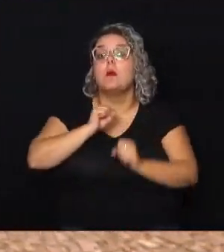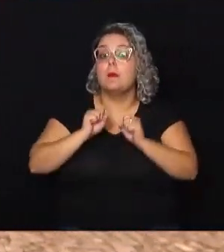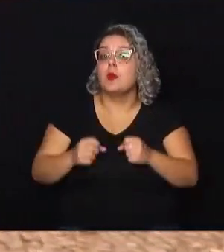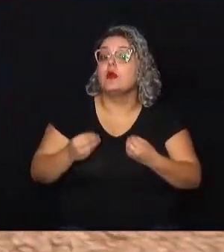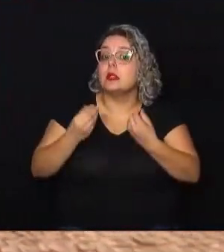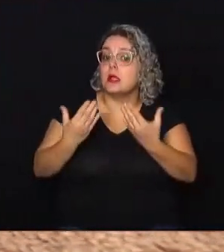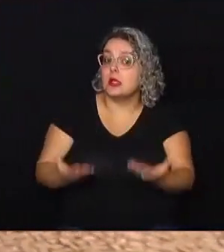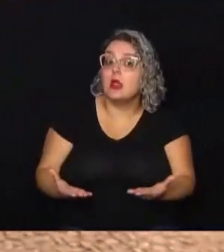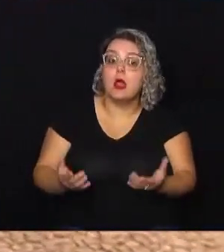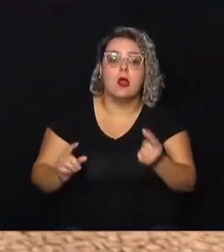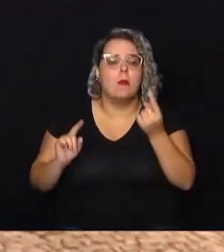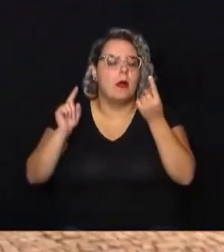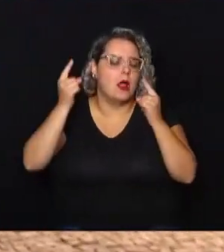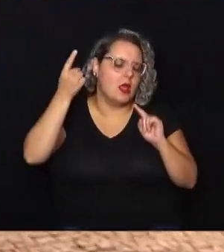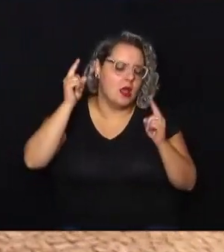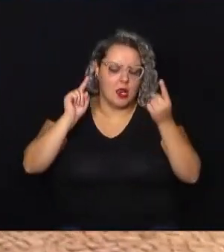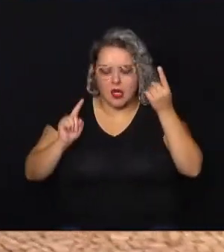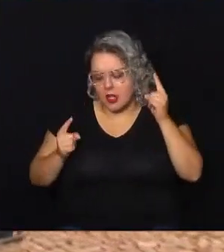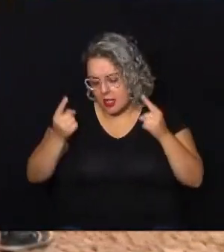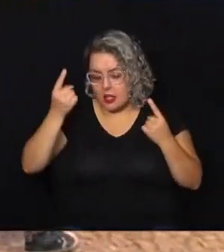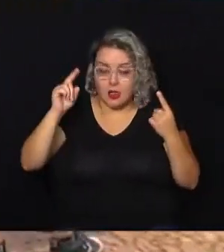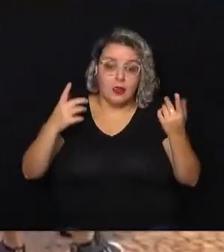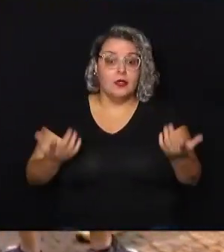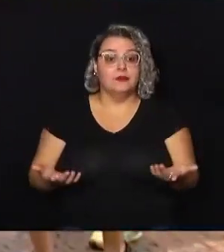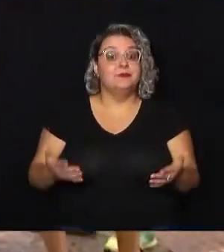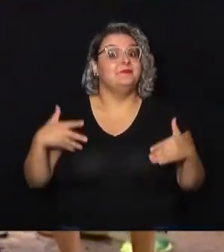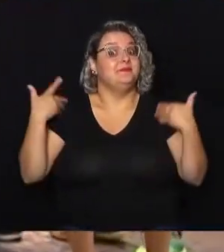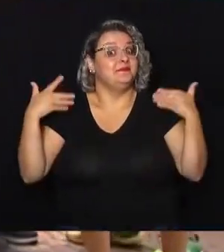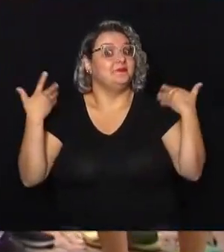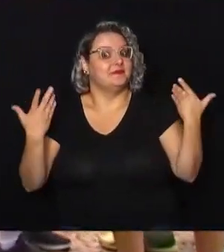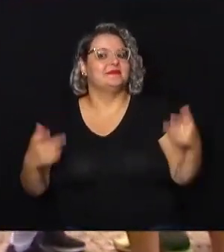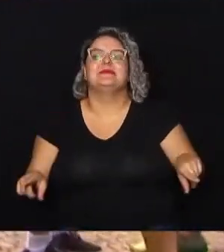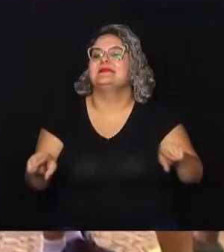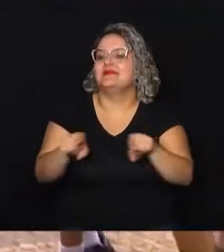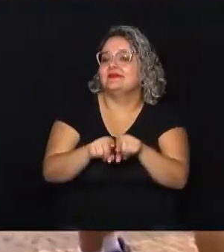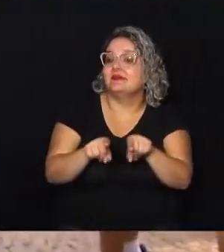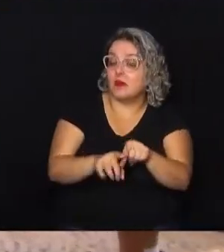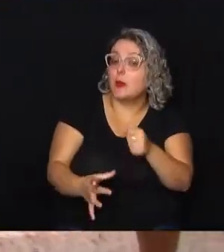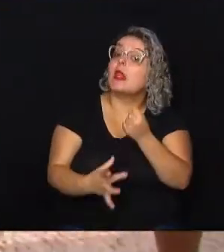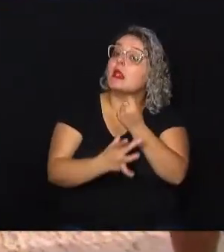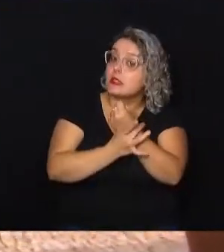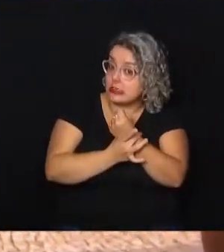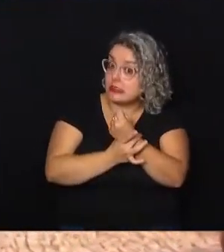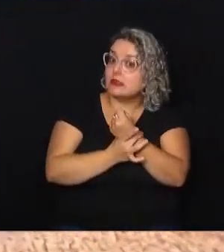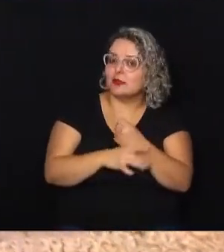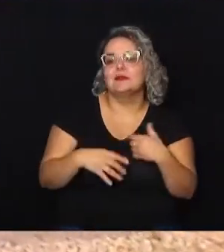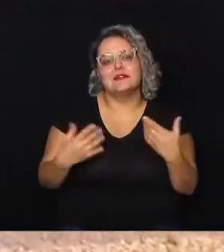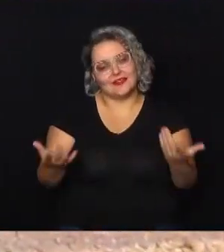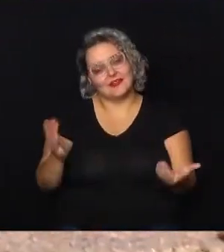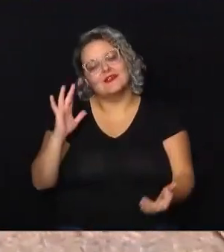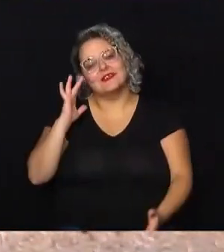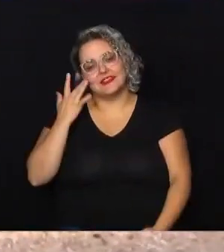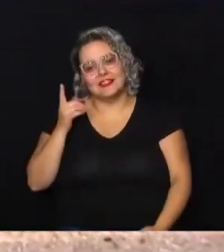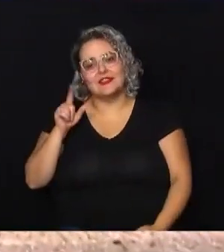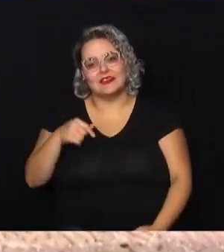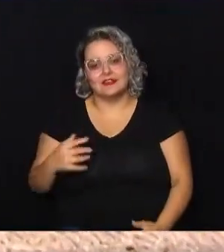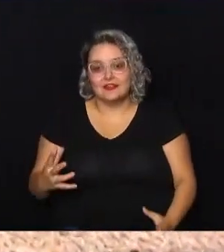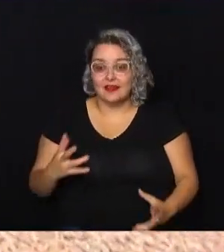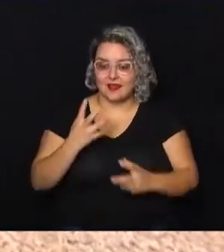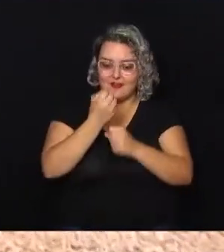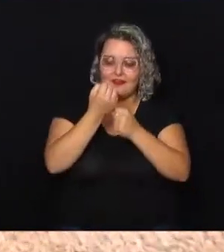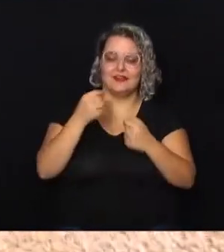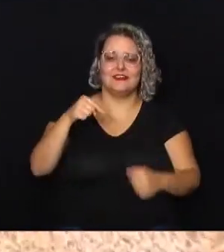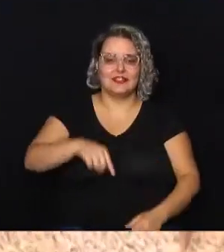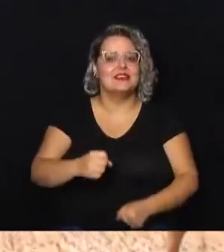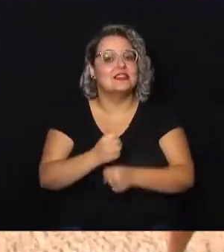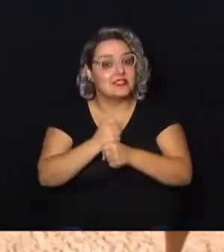um carnaval que além de muito alegre, também seja muito seguro. Então, eu acho que esse é a tônica desse ano. É um